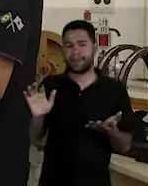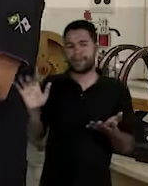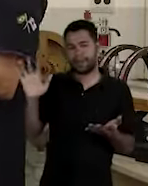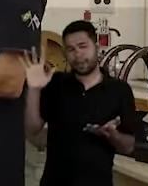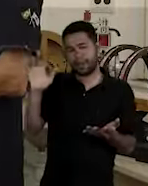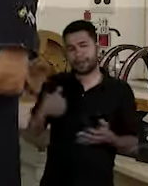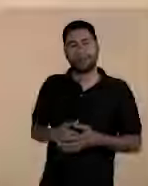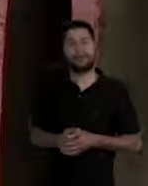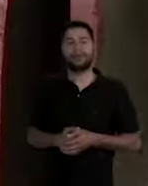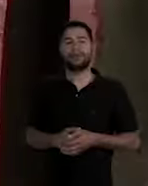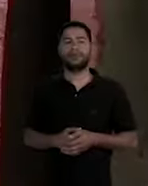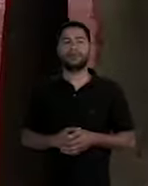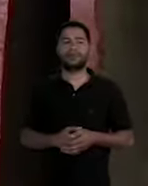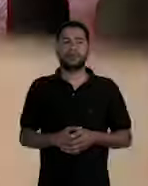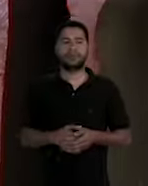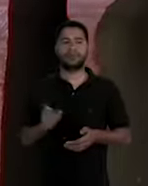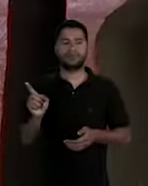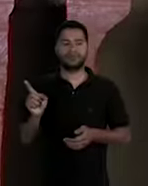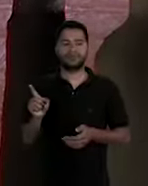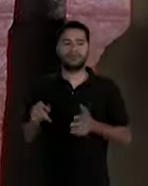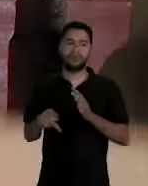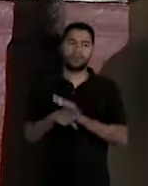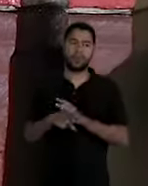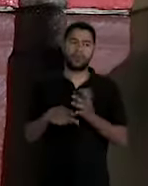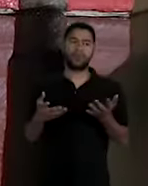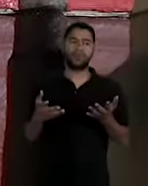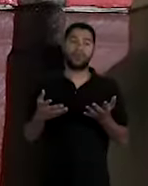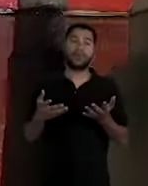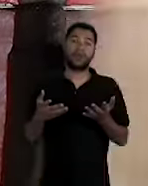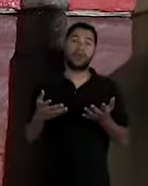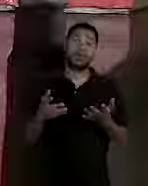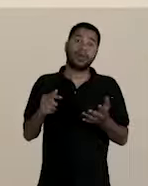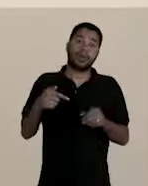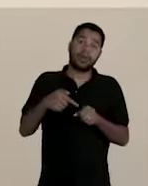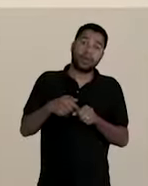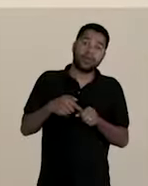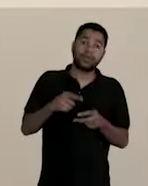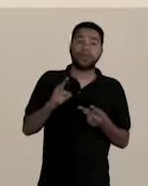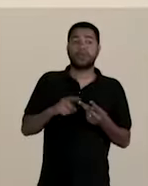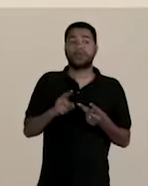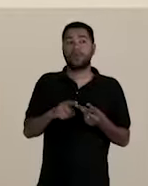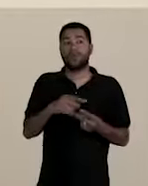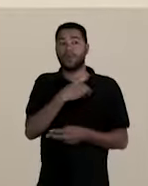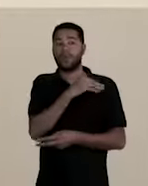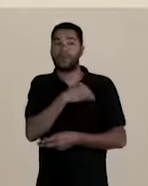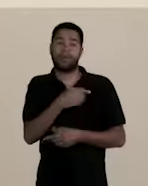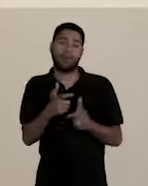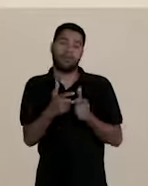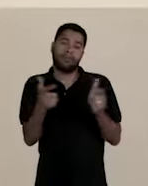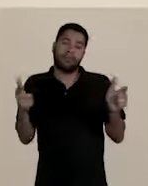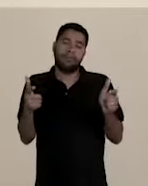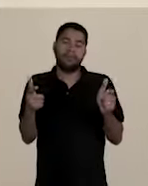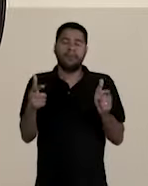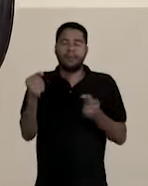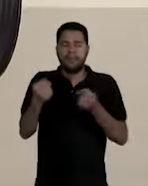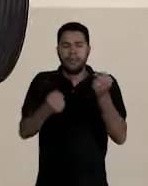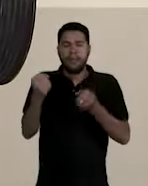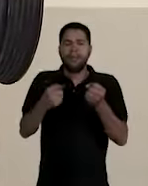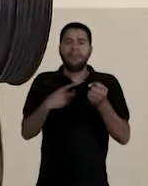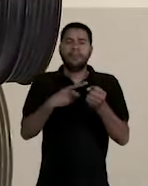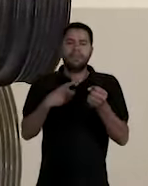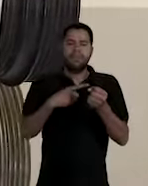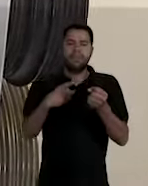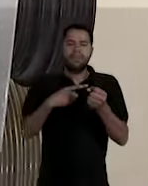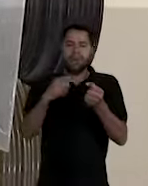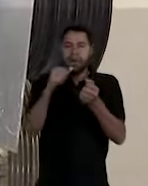No caso, o vapor de gasolina ou vapor de álcool. Atualmente, a maioria dos carros são equipados com motores de